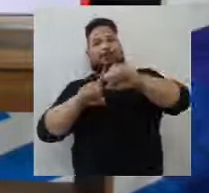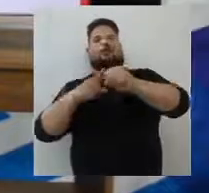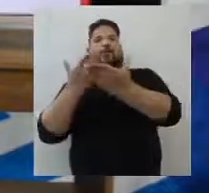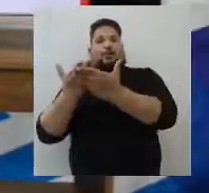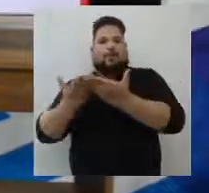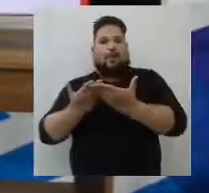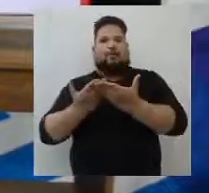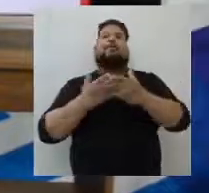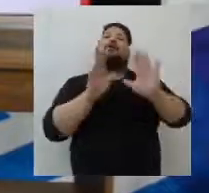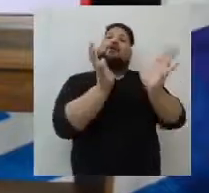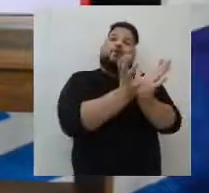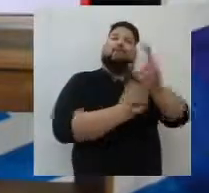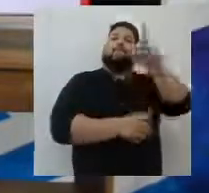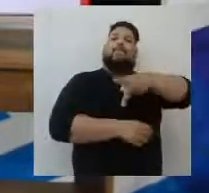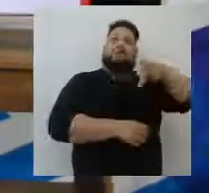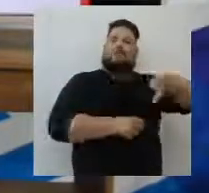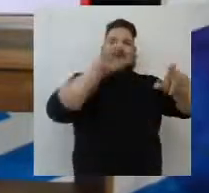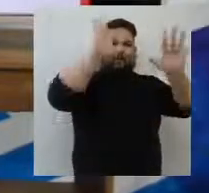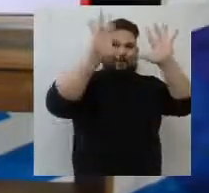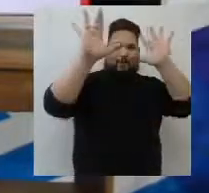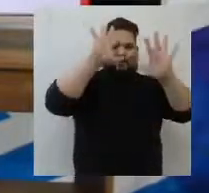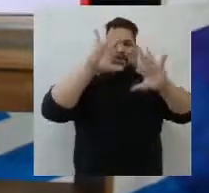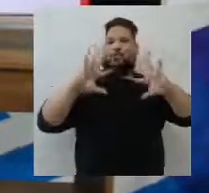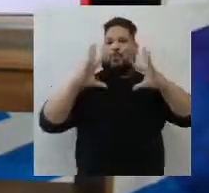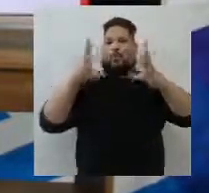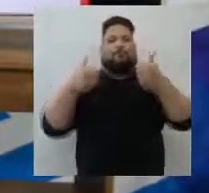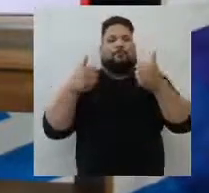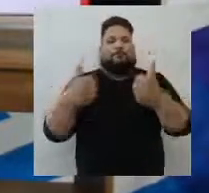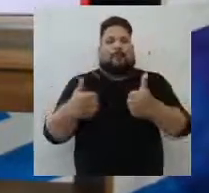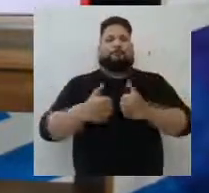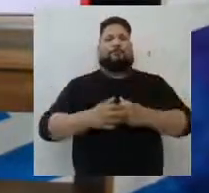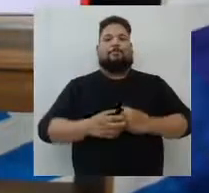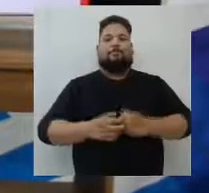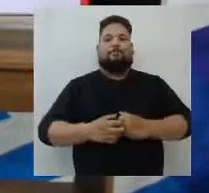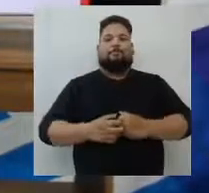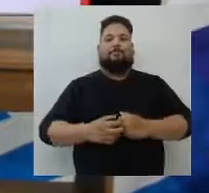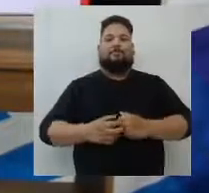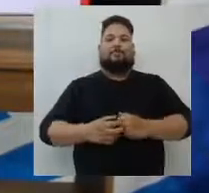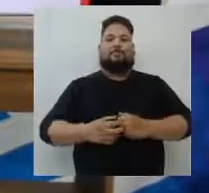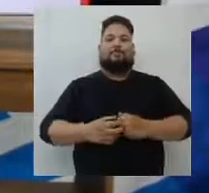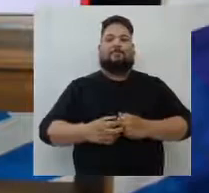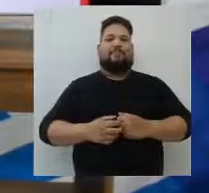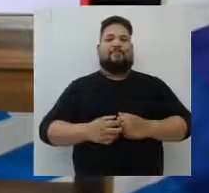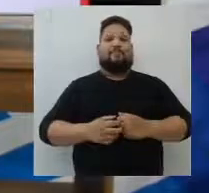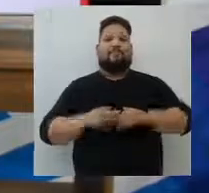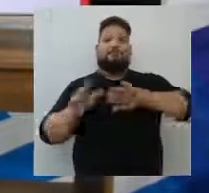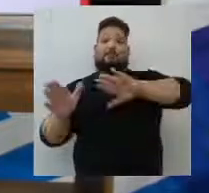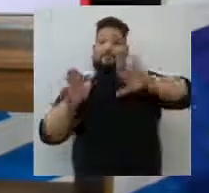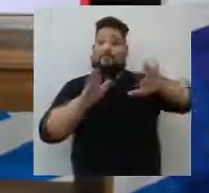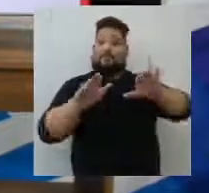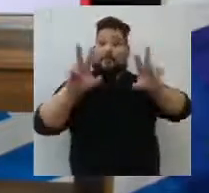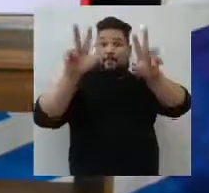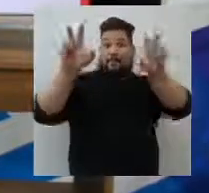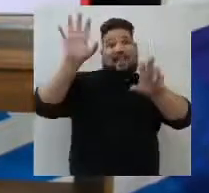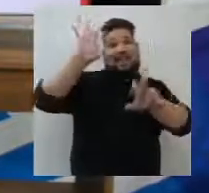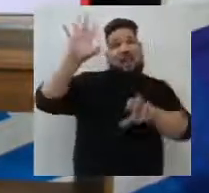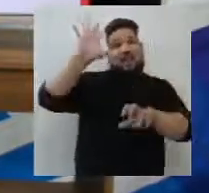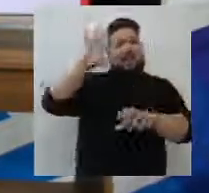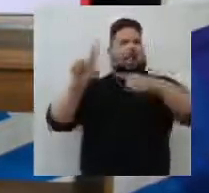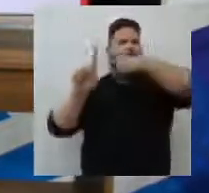sociólogos, todos os professores também de filosofia. Tá bem? Então, essa corrente, o positivismo, ele